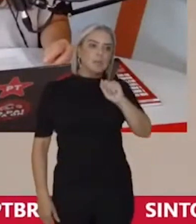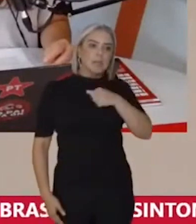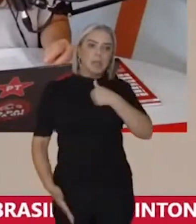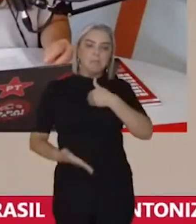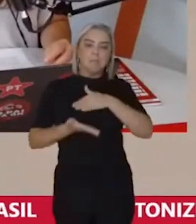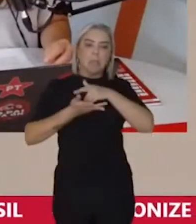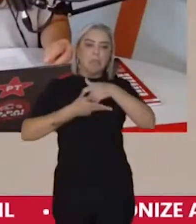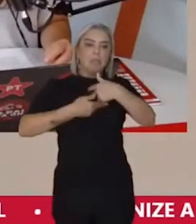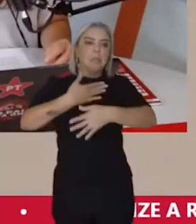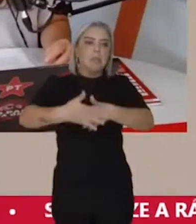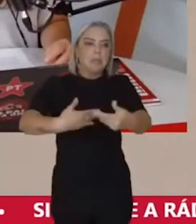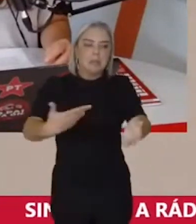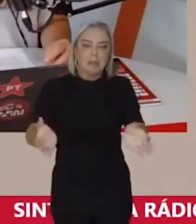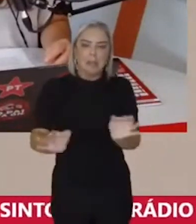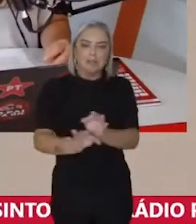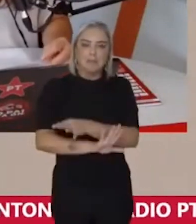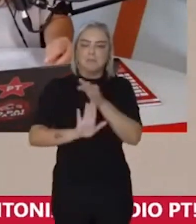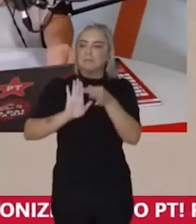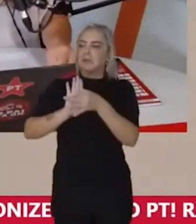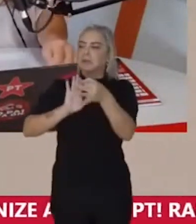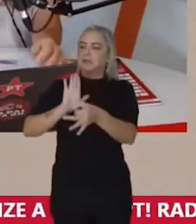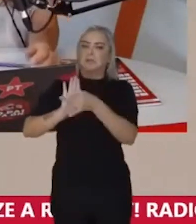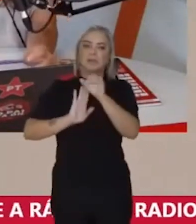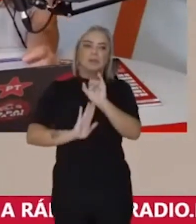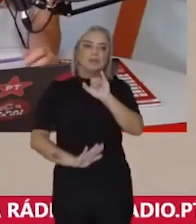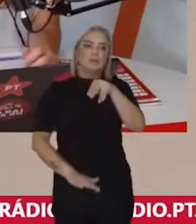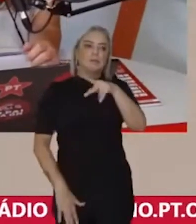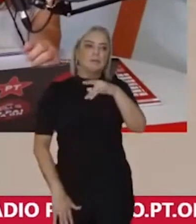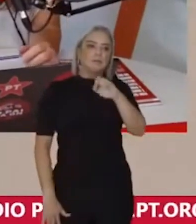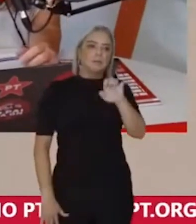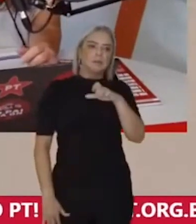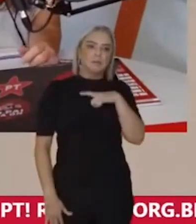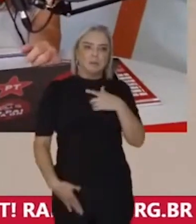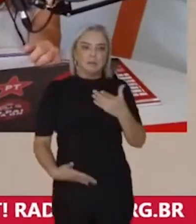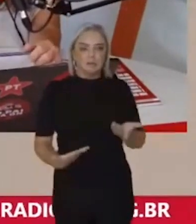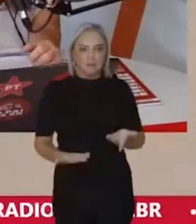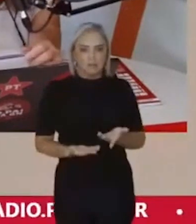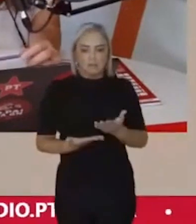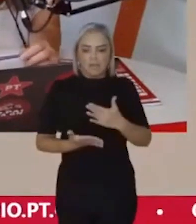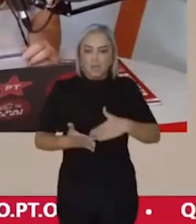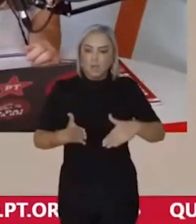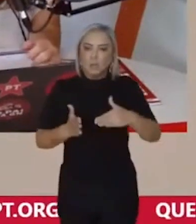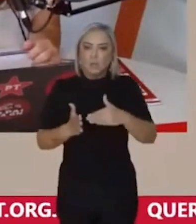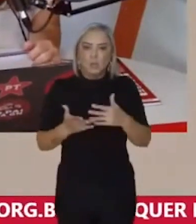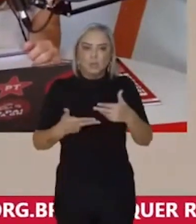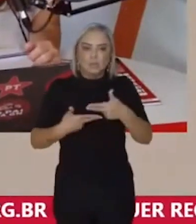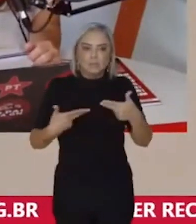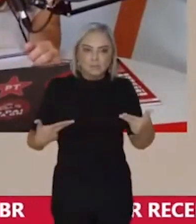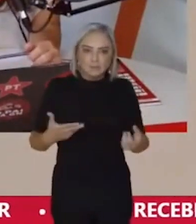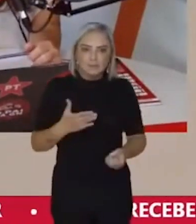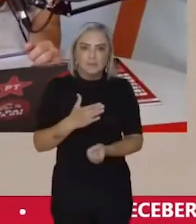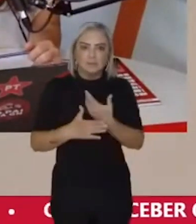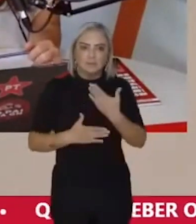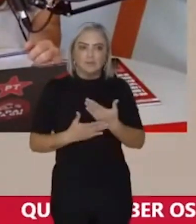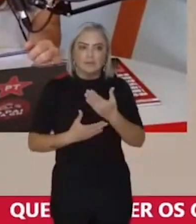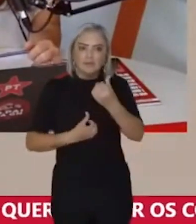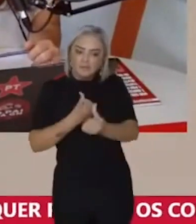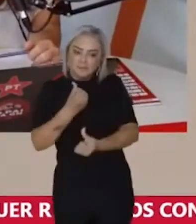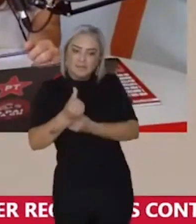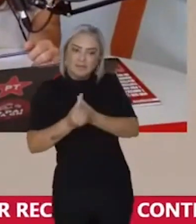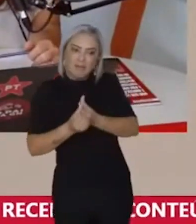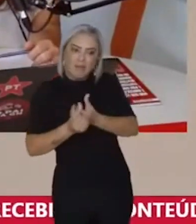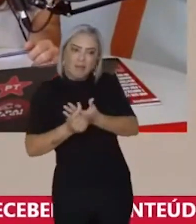cima disso tudo, criticando o INPE. E essas críticas, não vou entrar, todas as coisas que aconteceram, foram ao longo do semestre